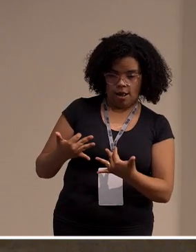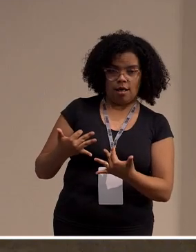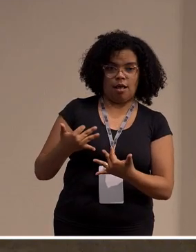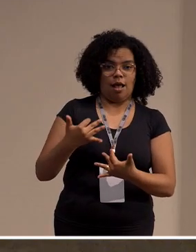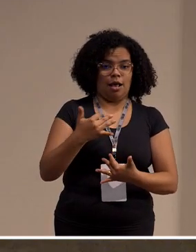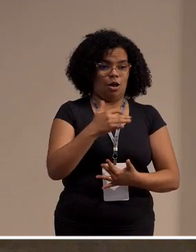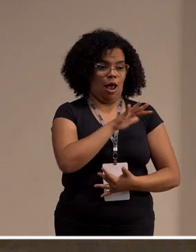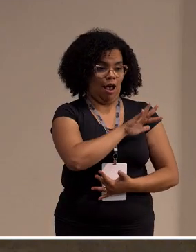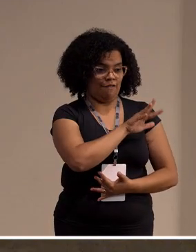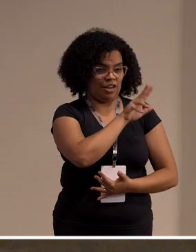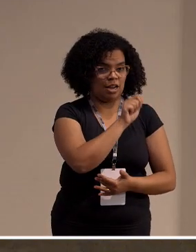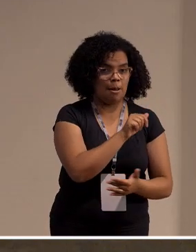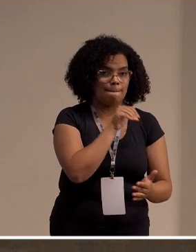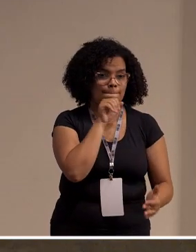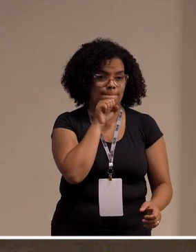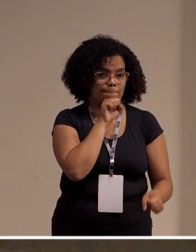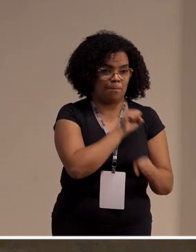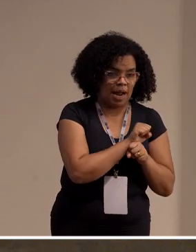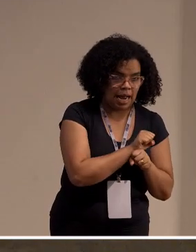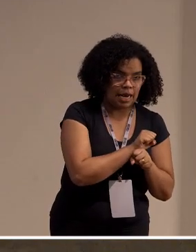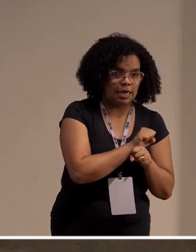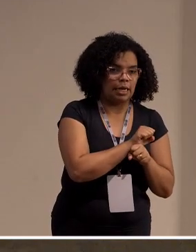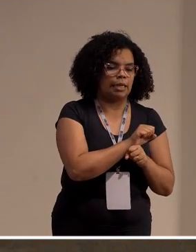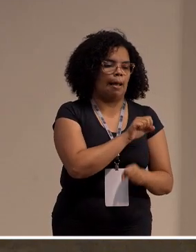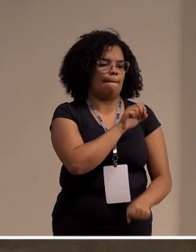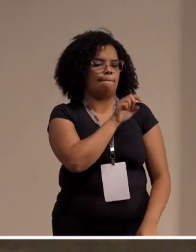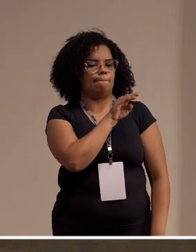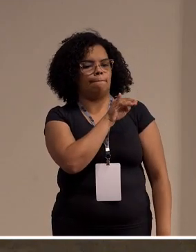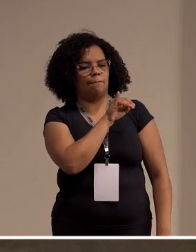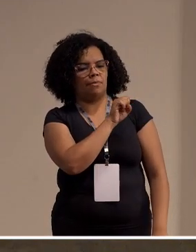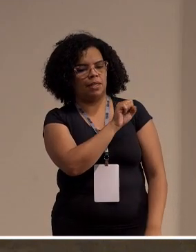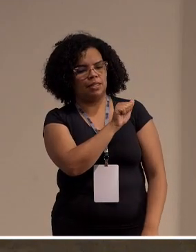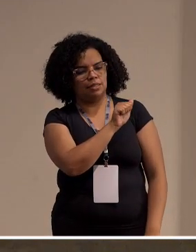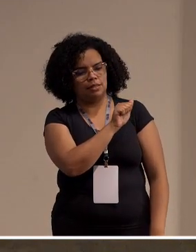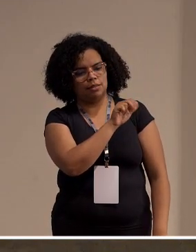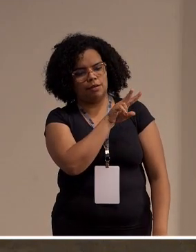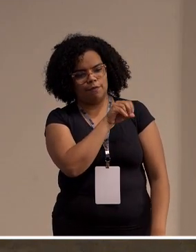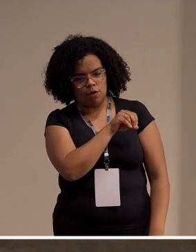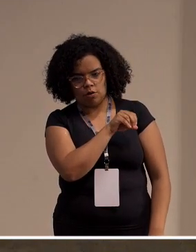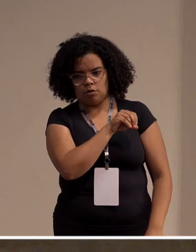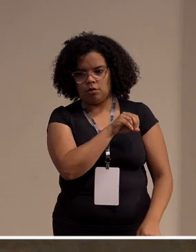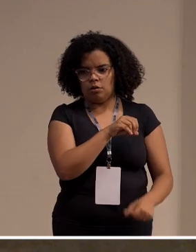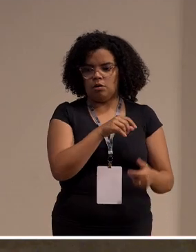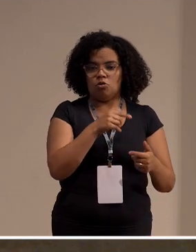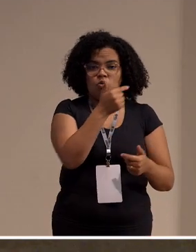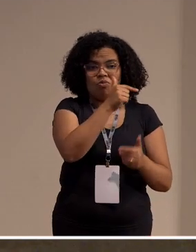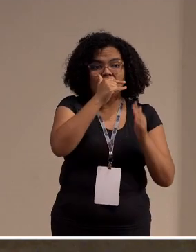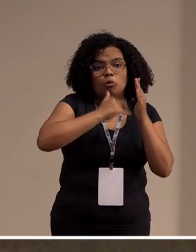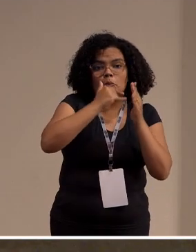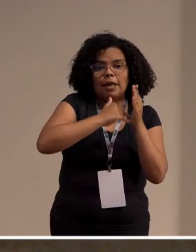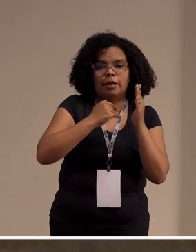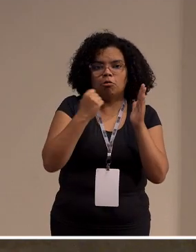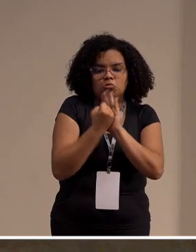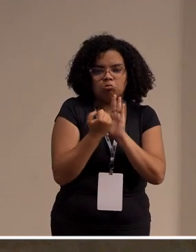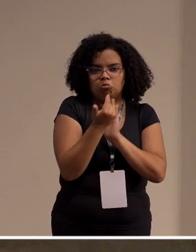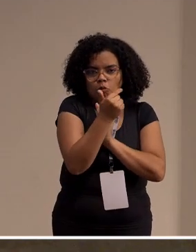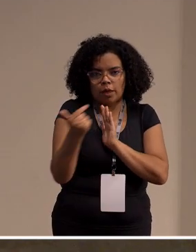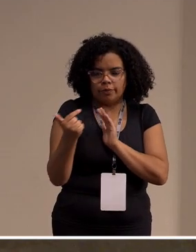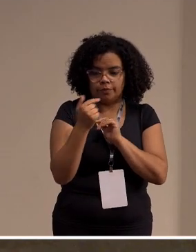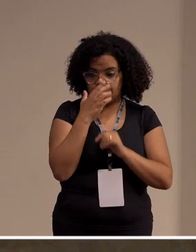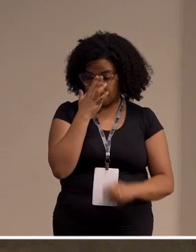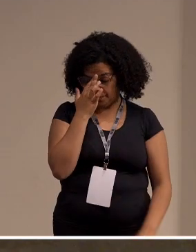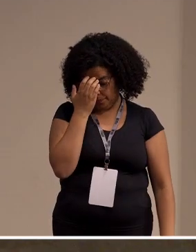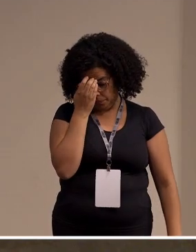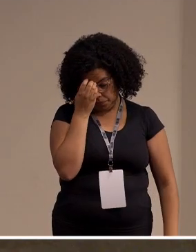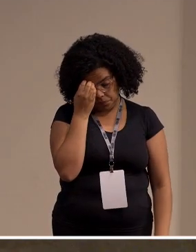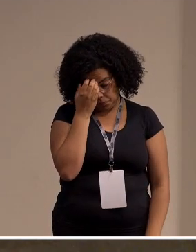na bisavó ou na trisavó. Né? É impossível, não existe documento, não existe registro. E eu acho